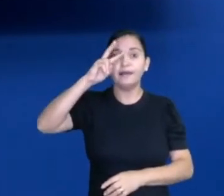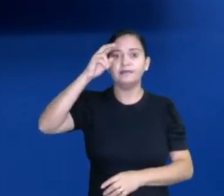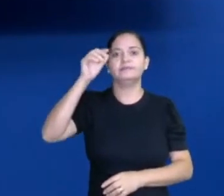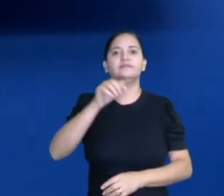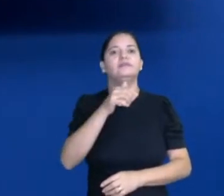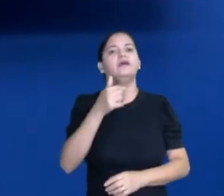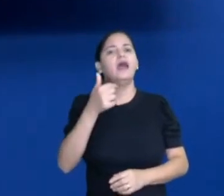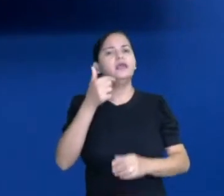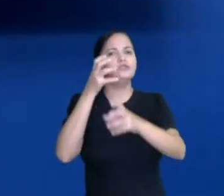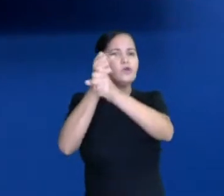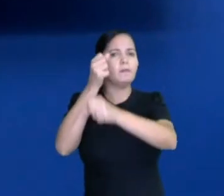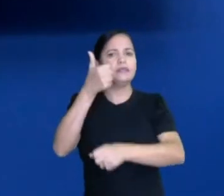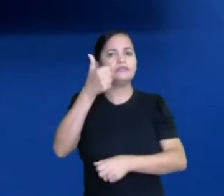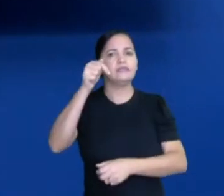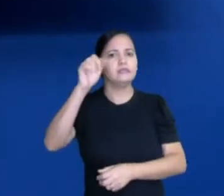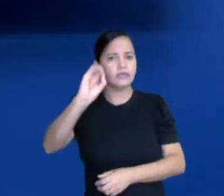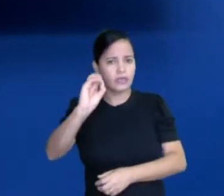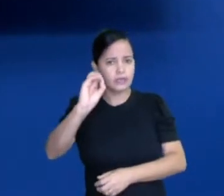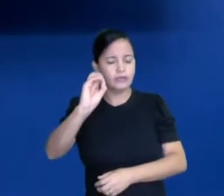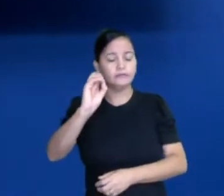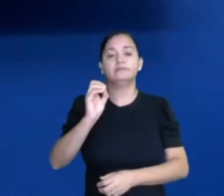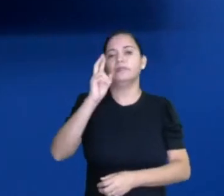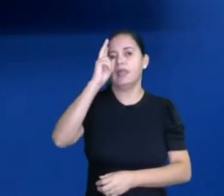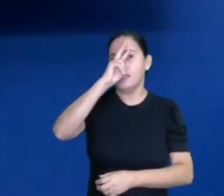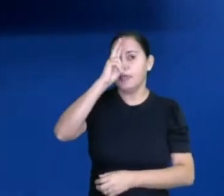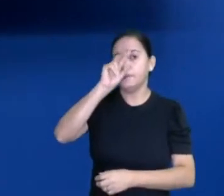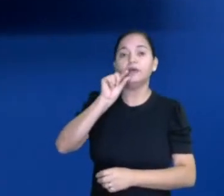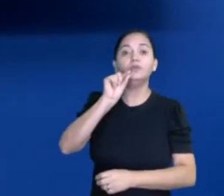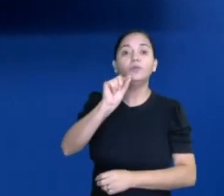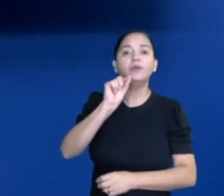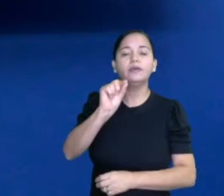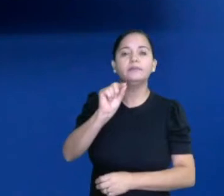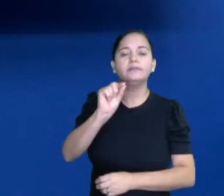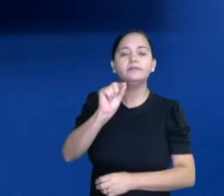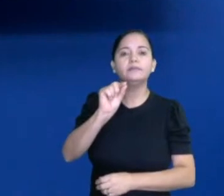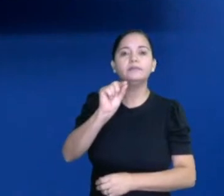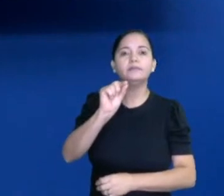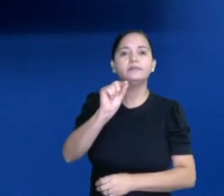ter 170. Lembrando que